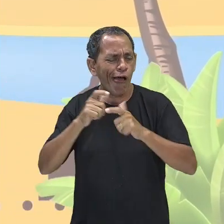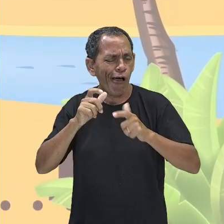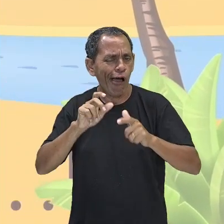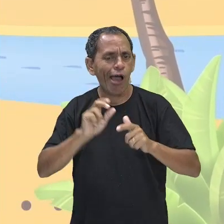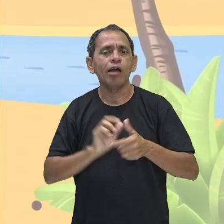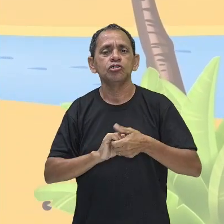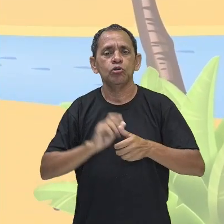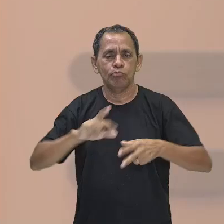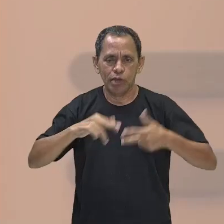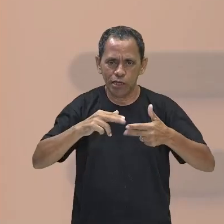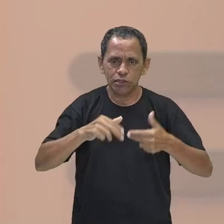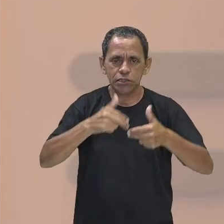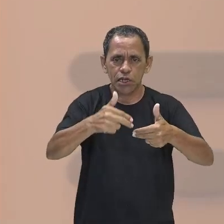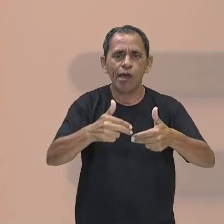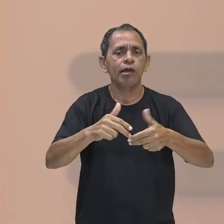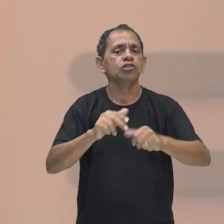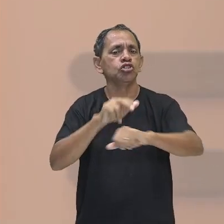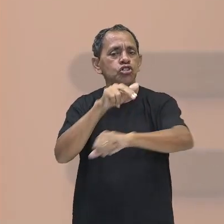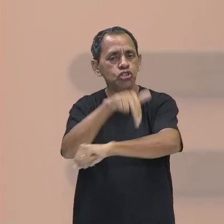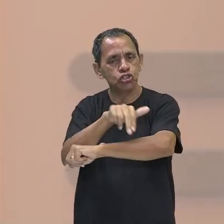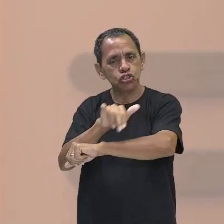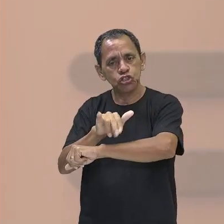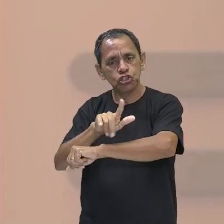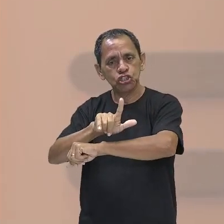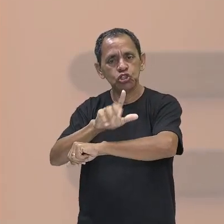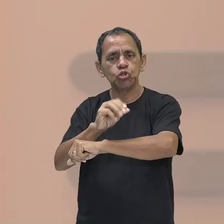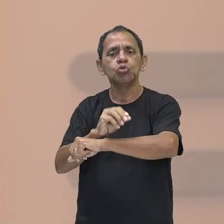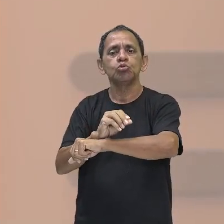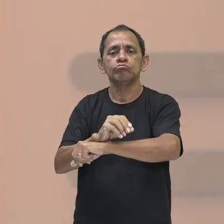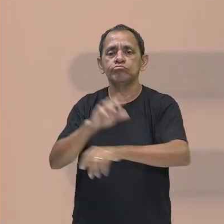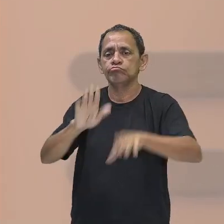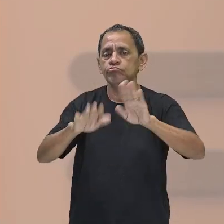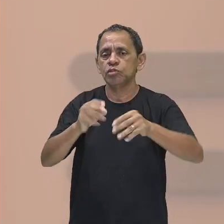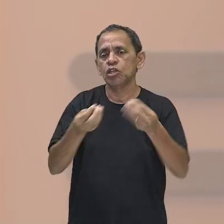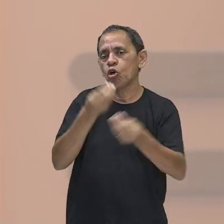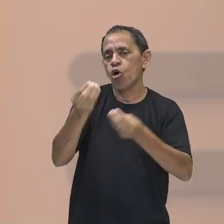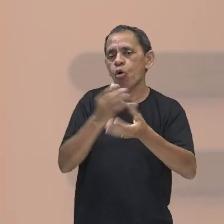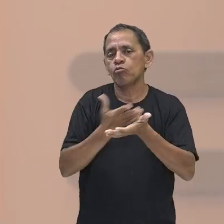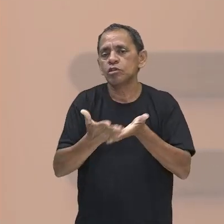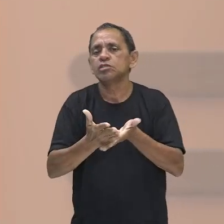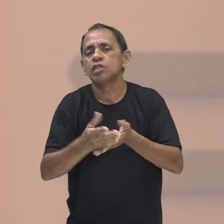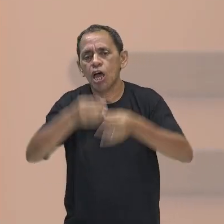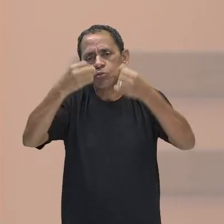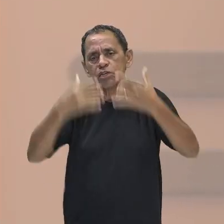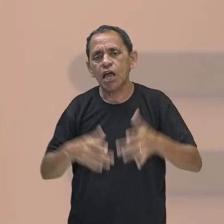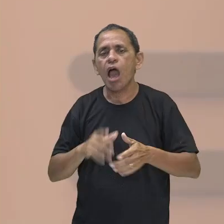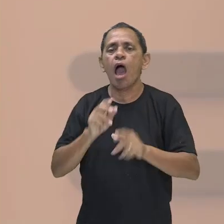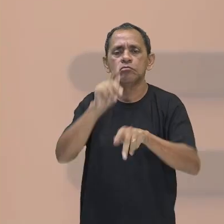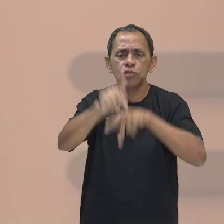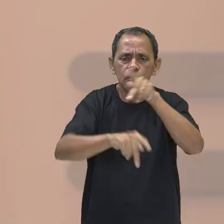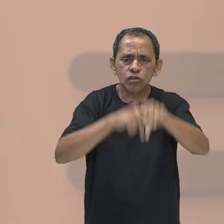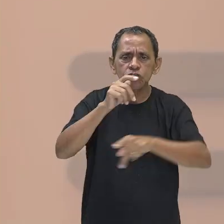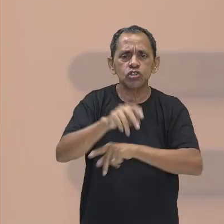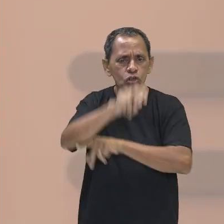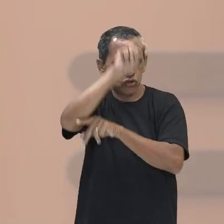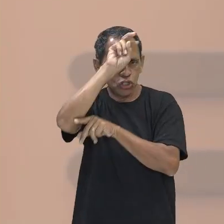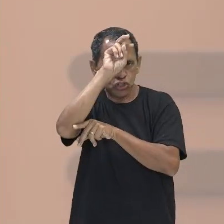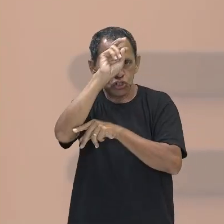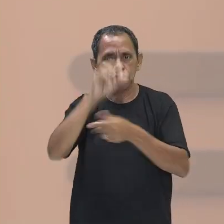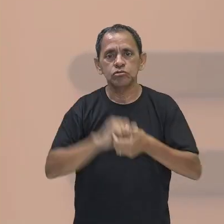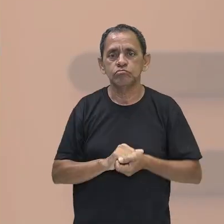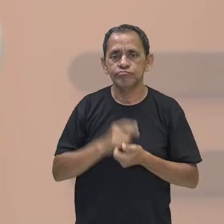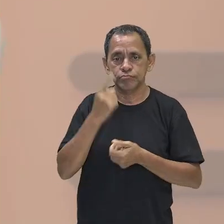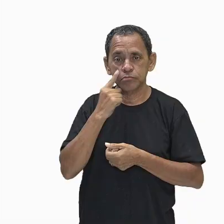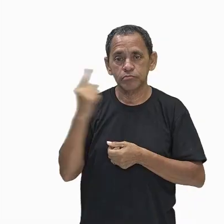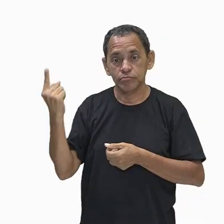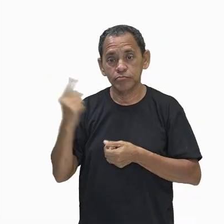Nilo. VTzinho, então, para a gente começar aí a falar sobre essa civilização, então, que é o Egito. Acompanhe